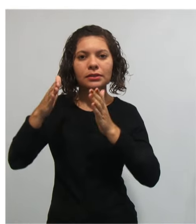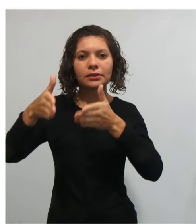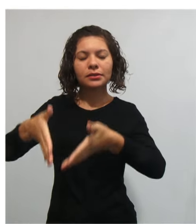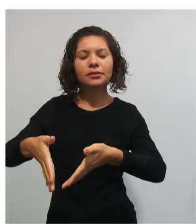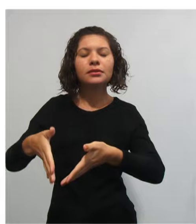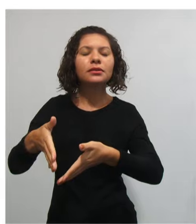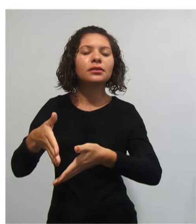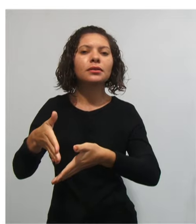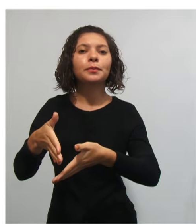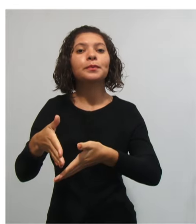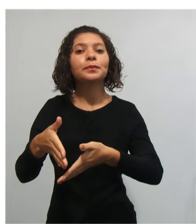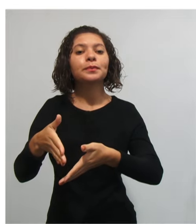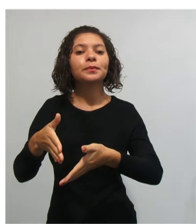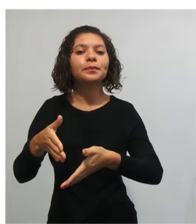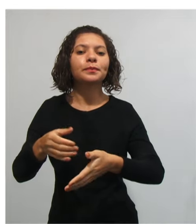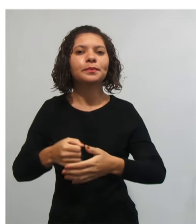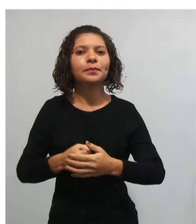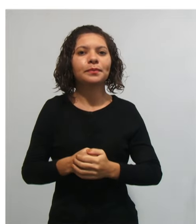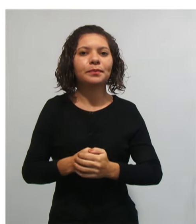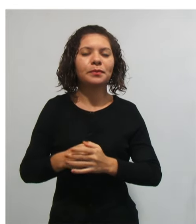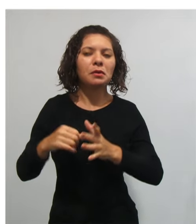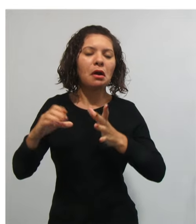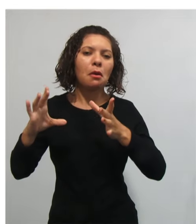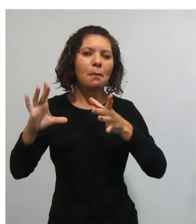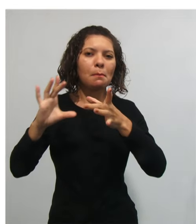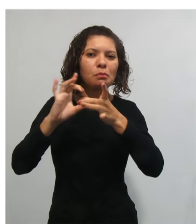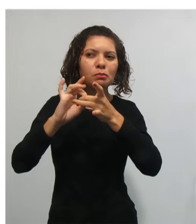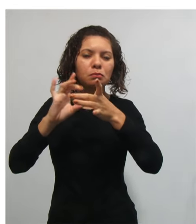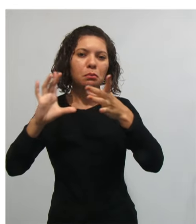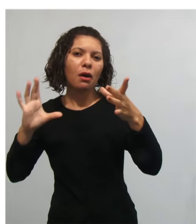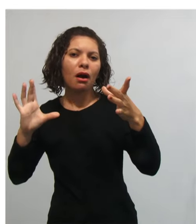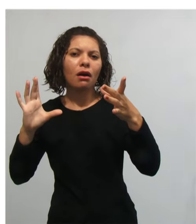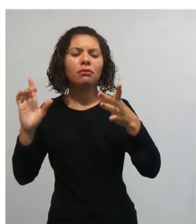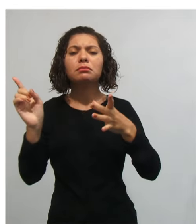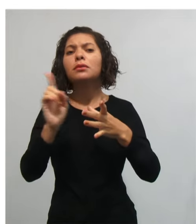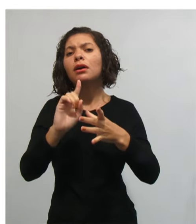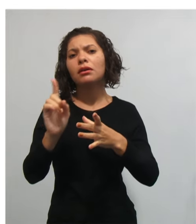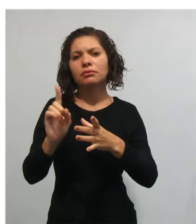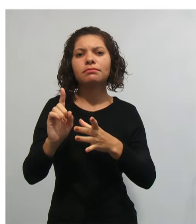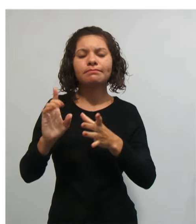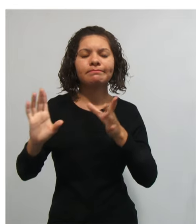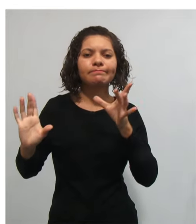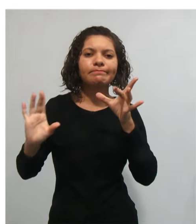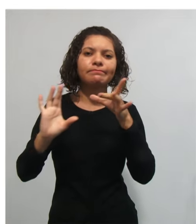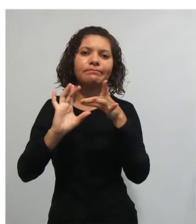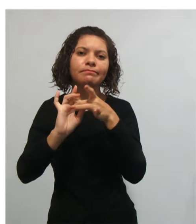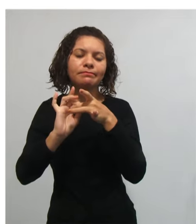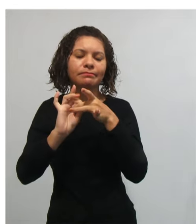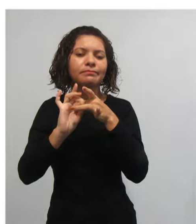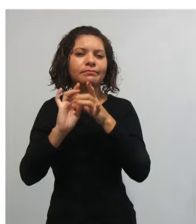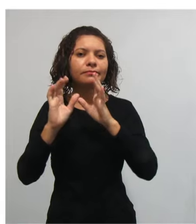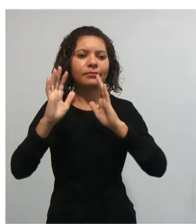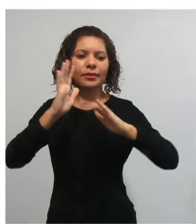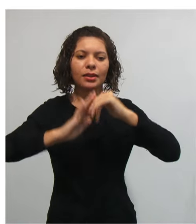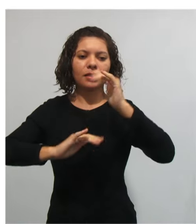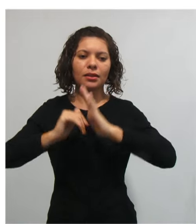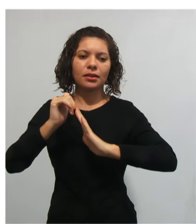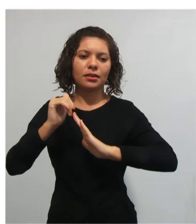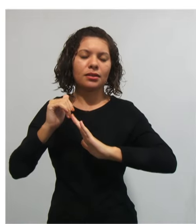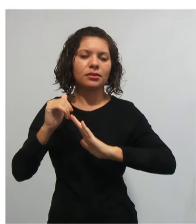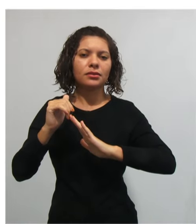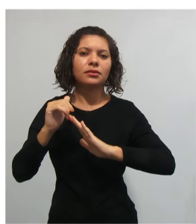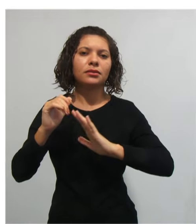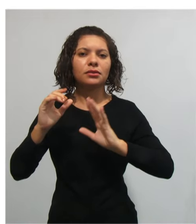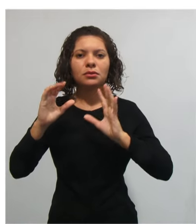cada área específica não é não é eh desvinculada das competências Gerais